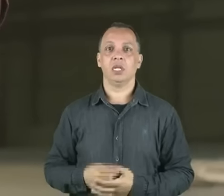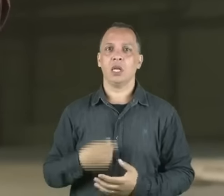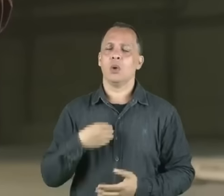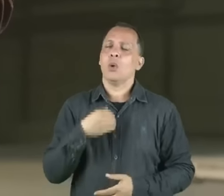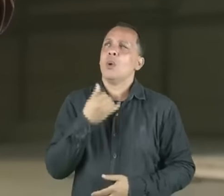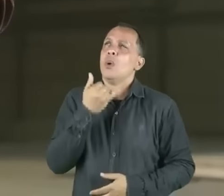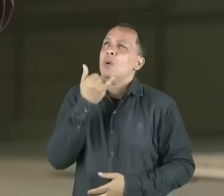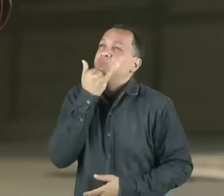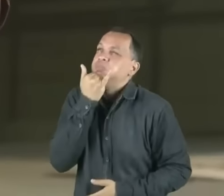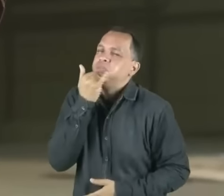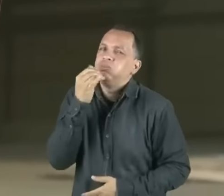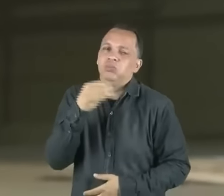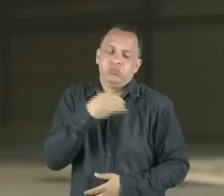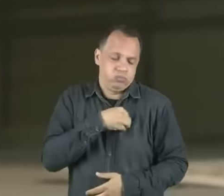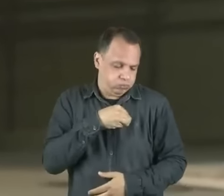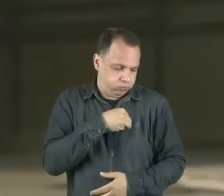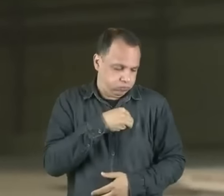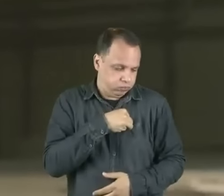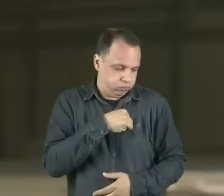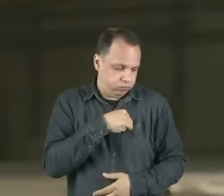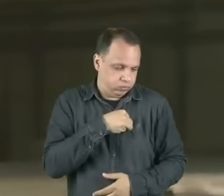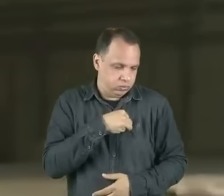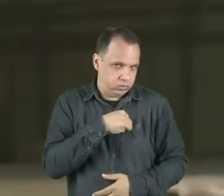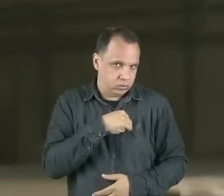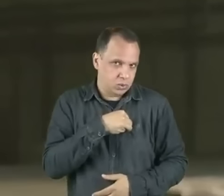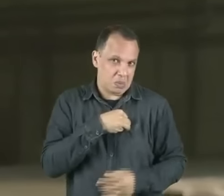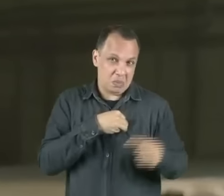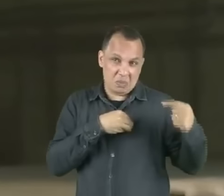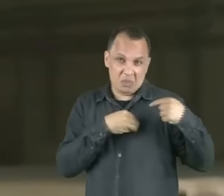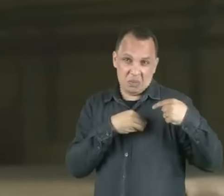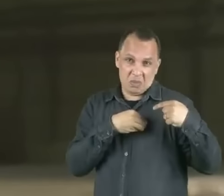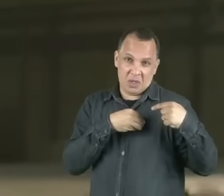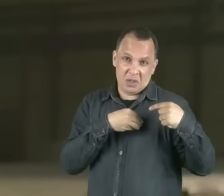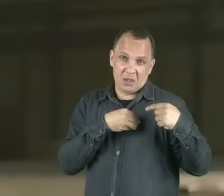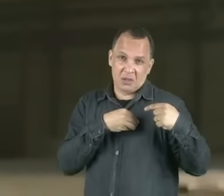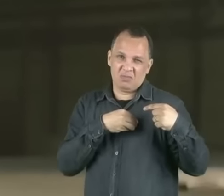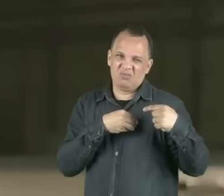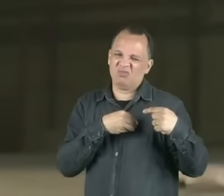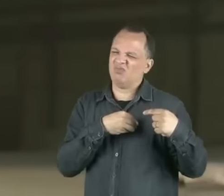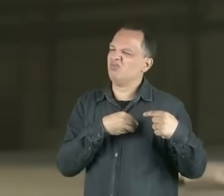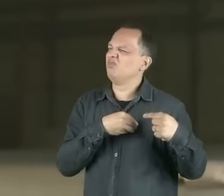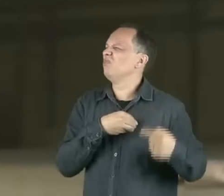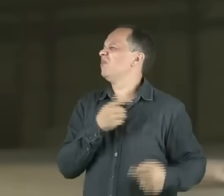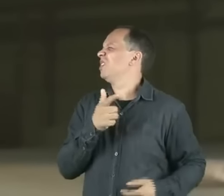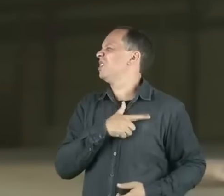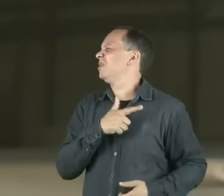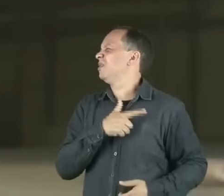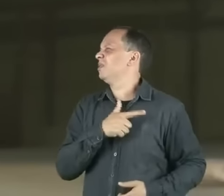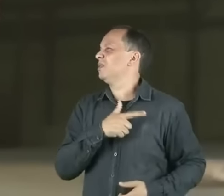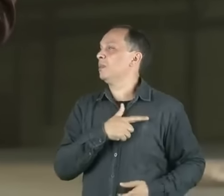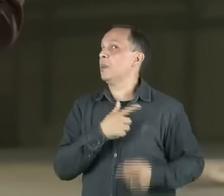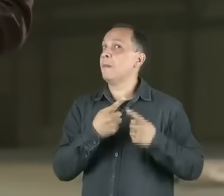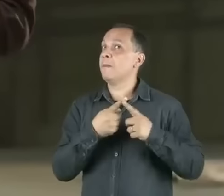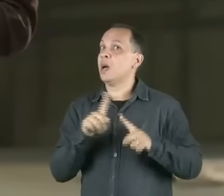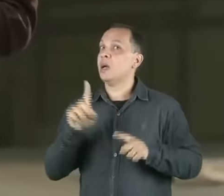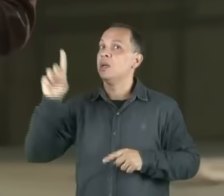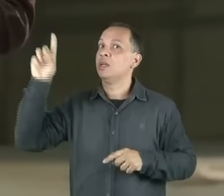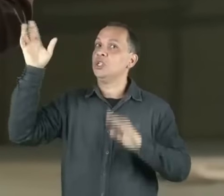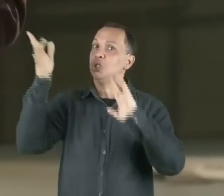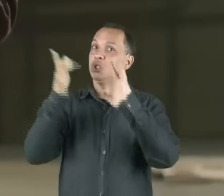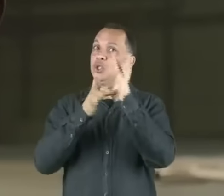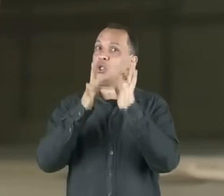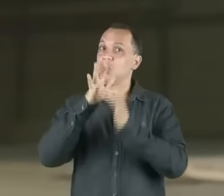revela a verdade é meu respeito ela não é tão bonita é mas aí vem a justiça